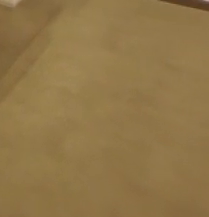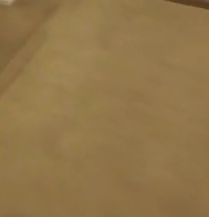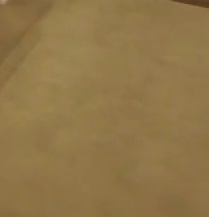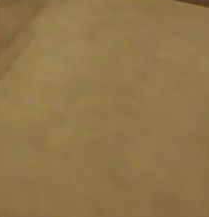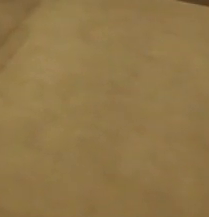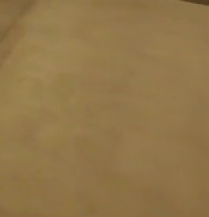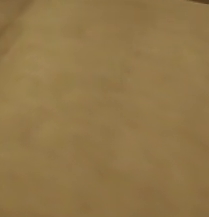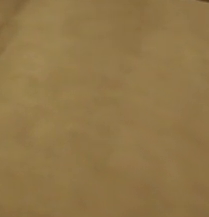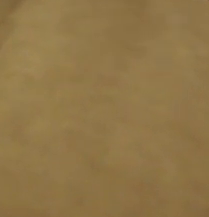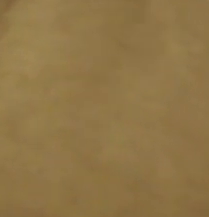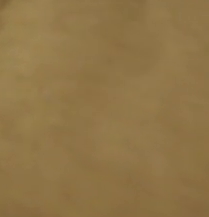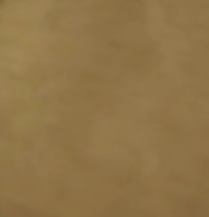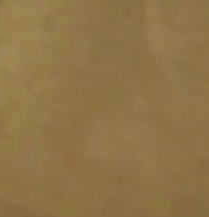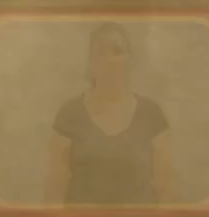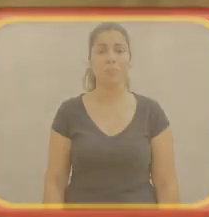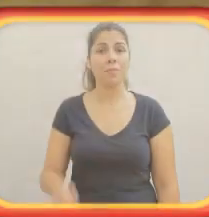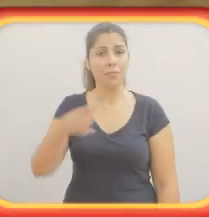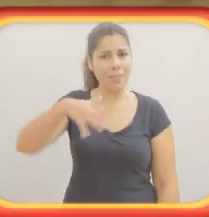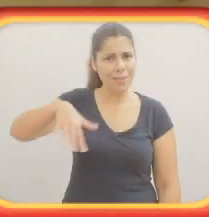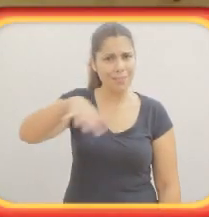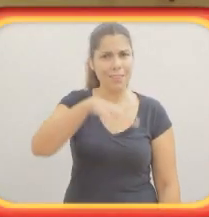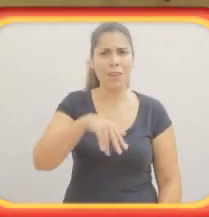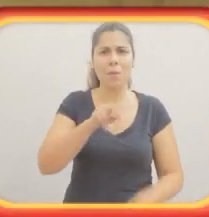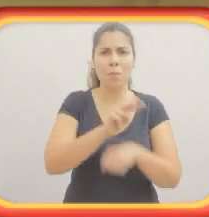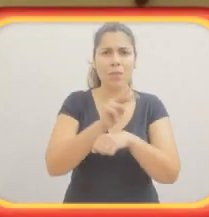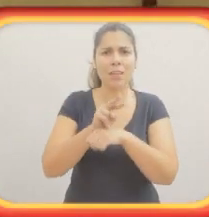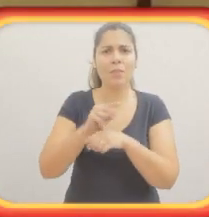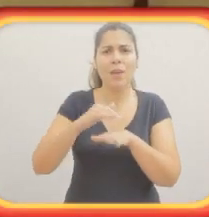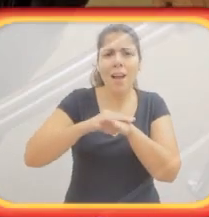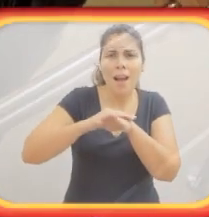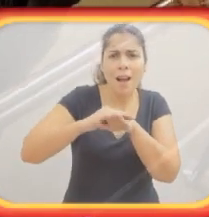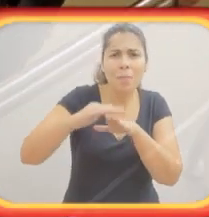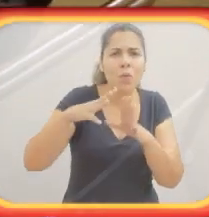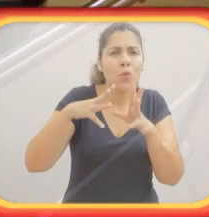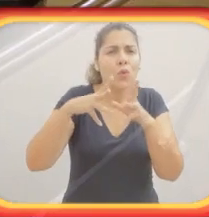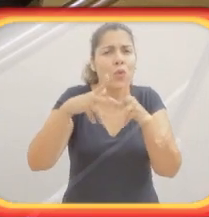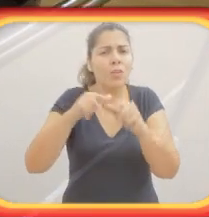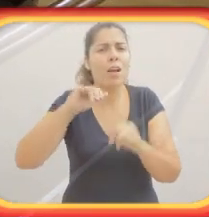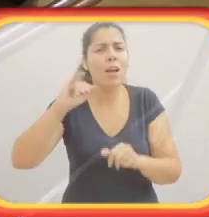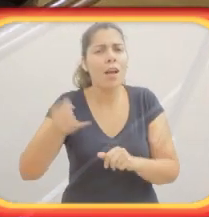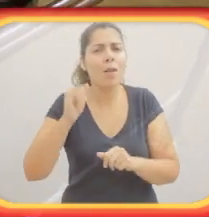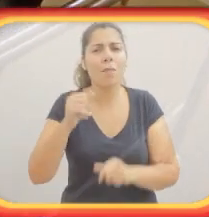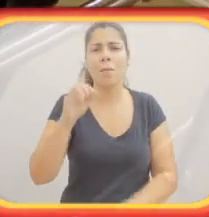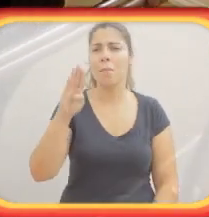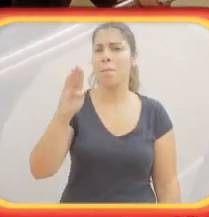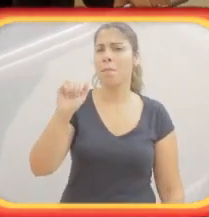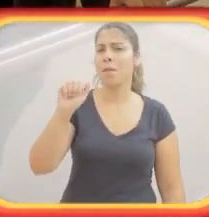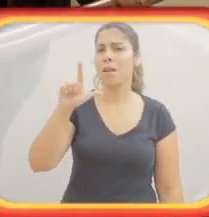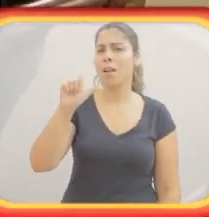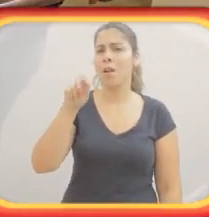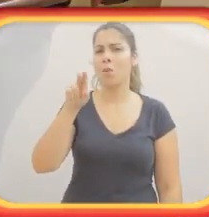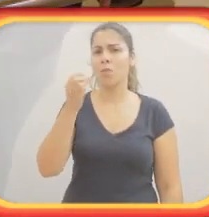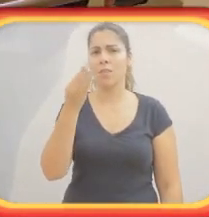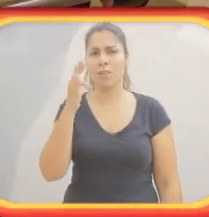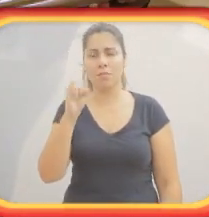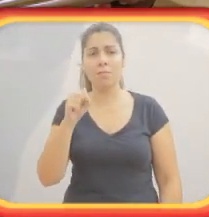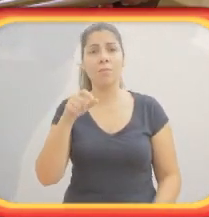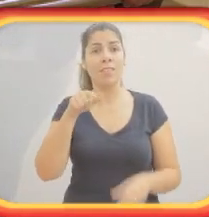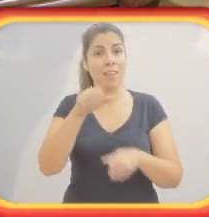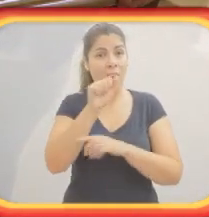Estas grades de proteção desta rampa foram todas